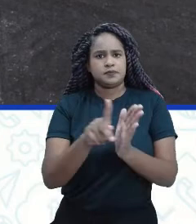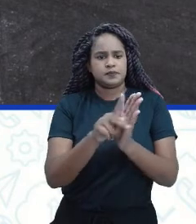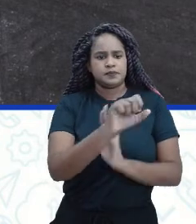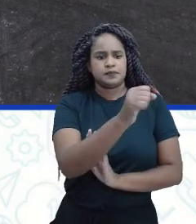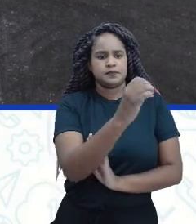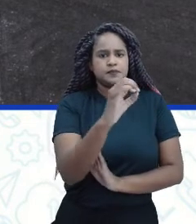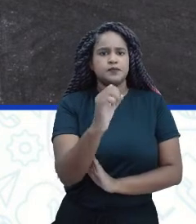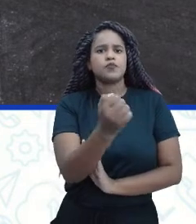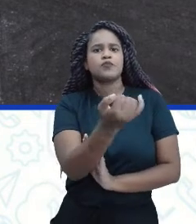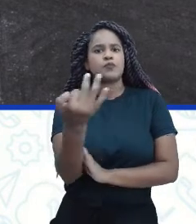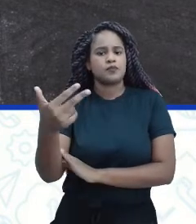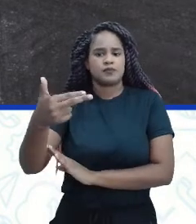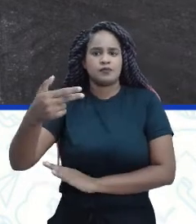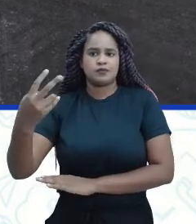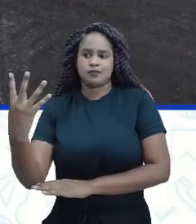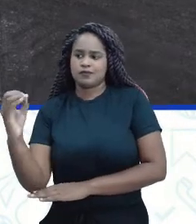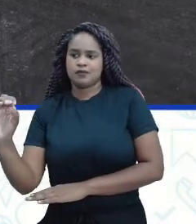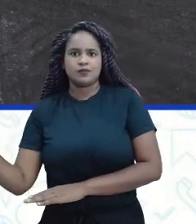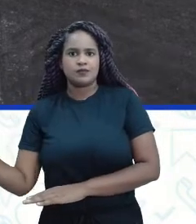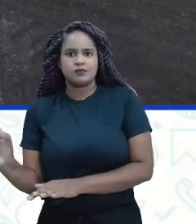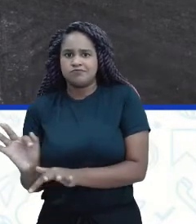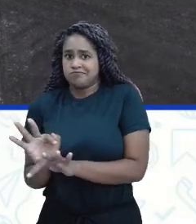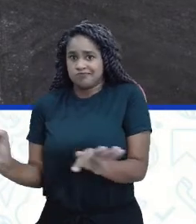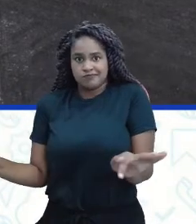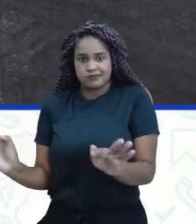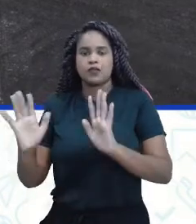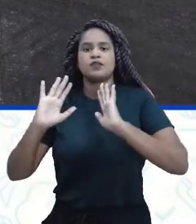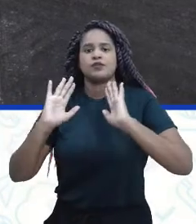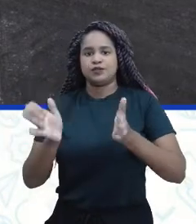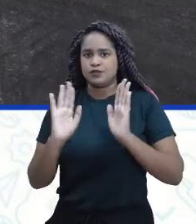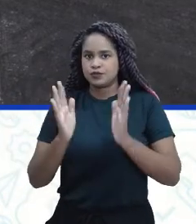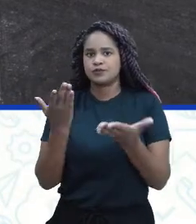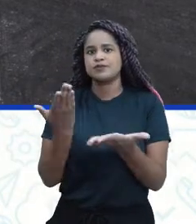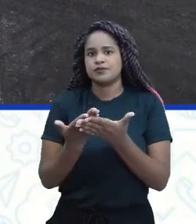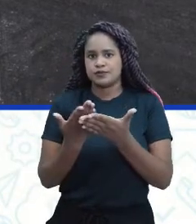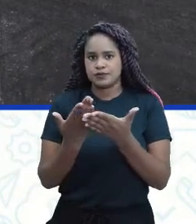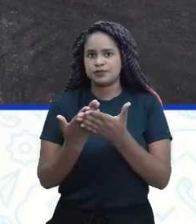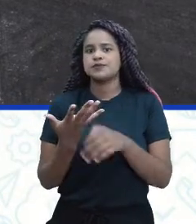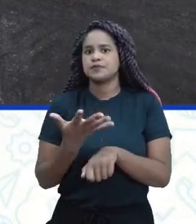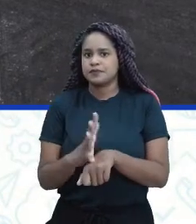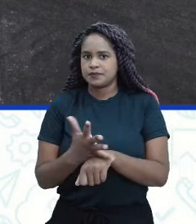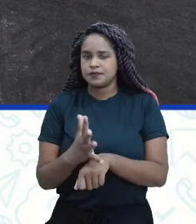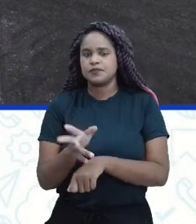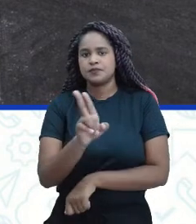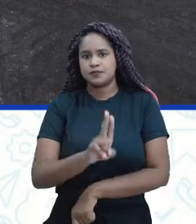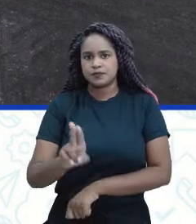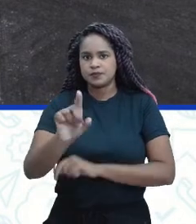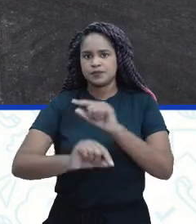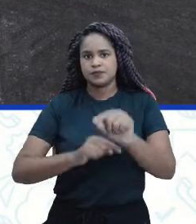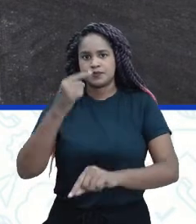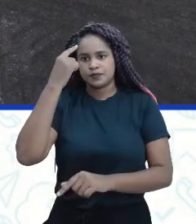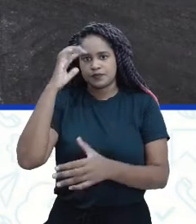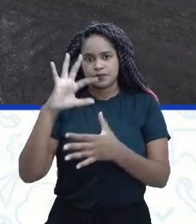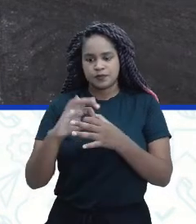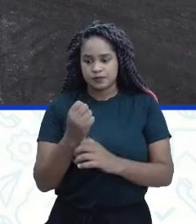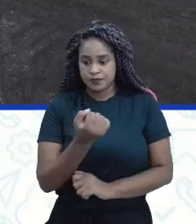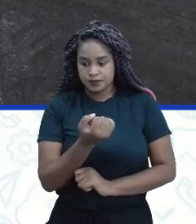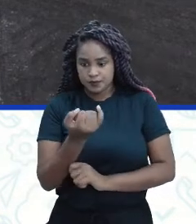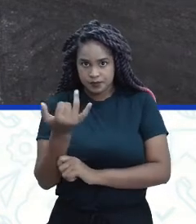dar 400. Simples. A gente já tinha visto isso de maneira prática, né? Utilizando a noção mesmo de